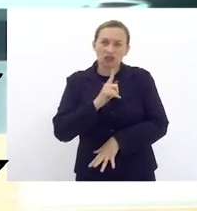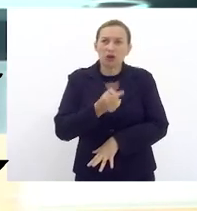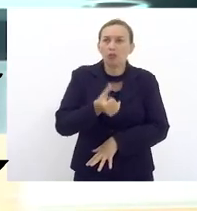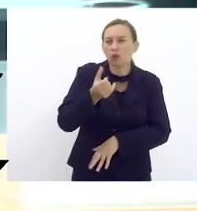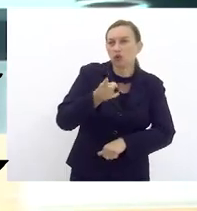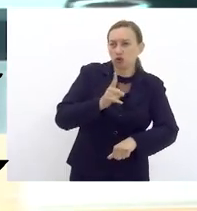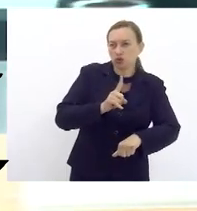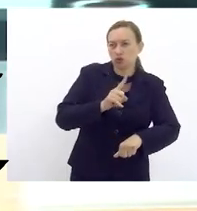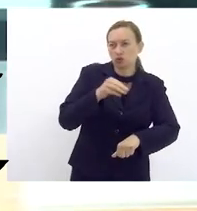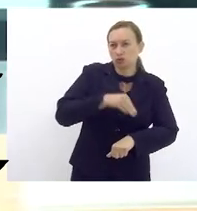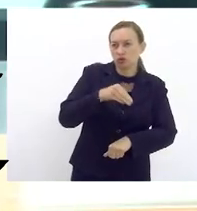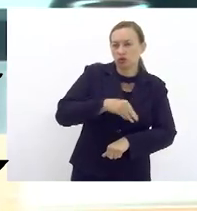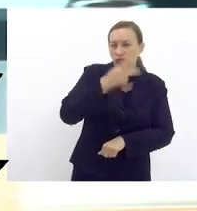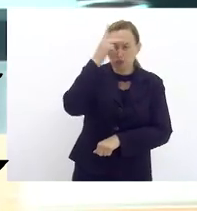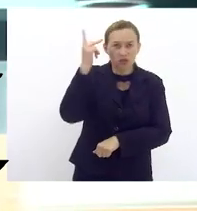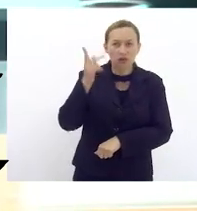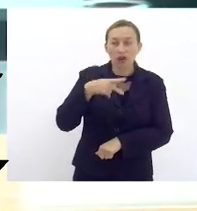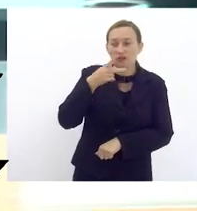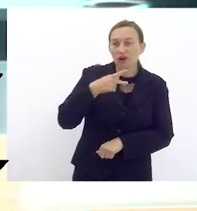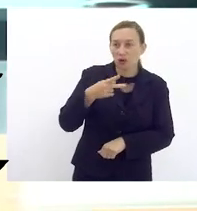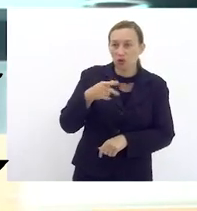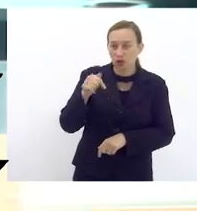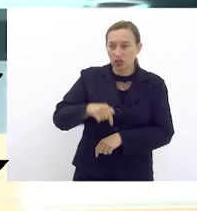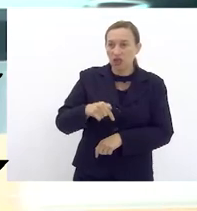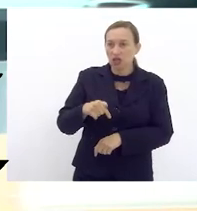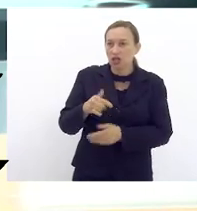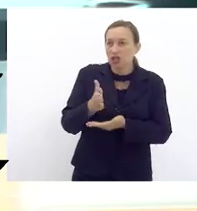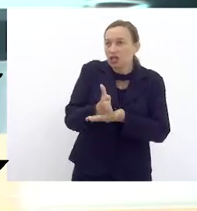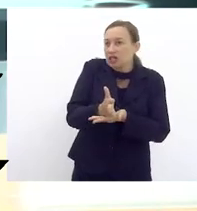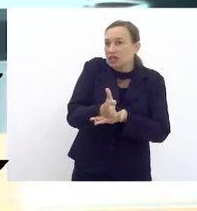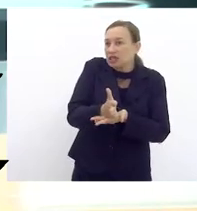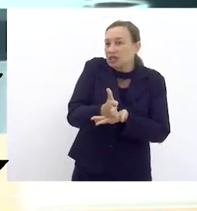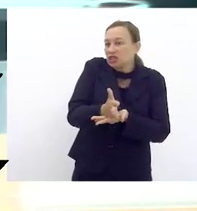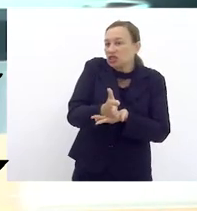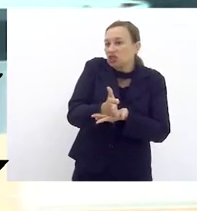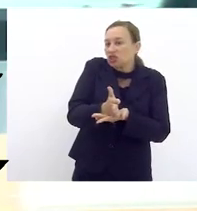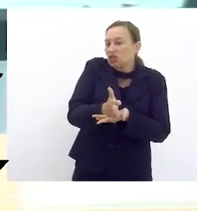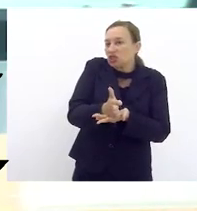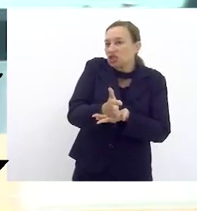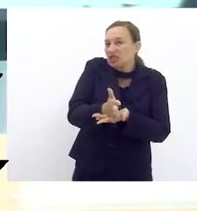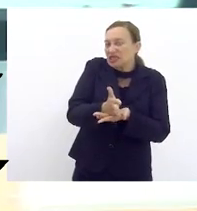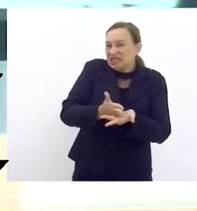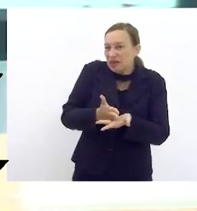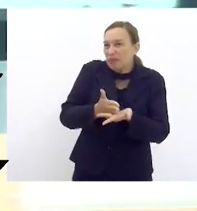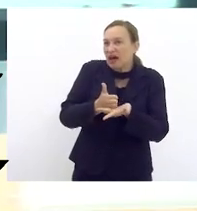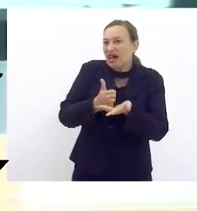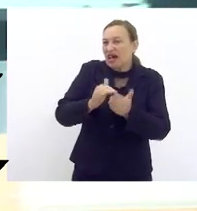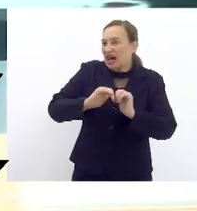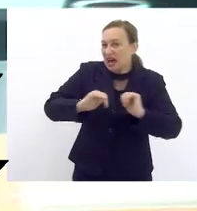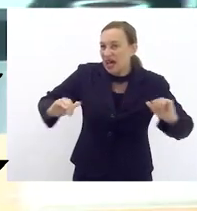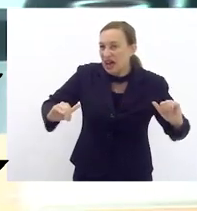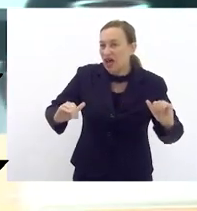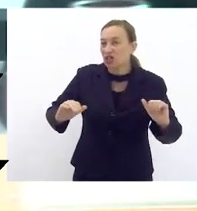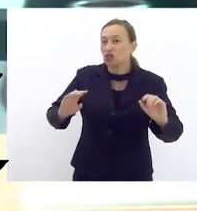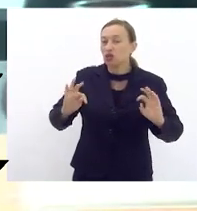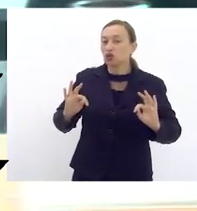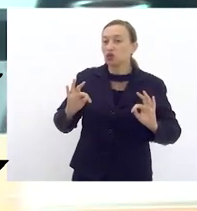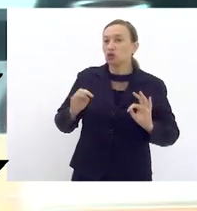atrás alguém nessa mesa falou que não devemos dividir ninguém porque nós somos todos um povo só e etc e